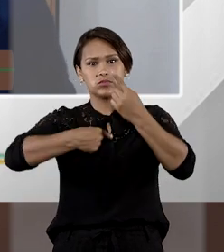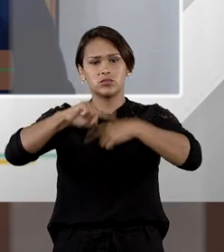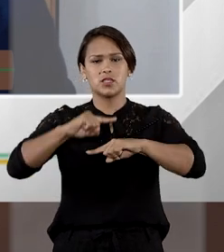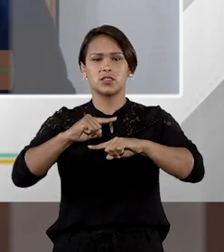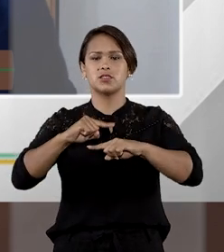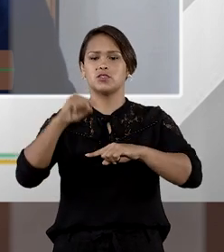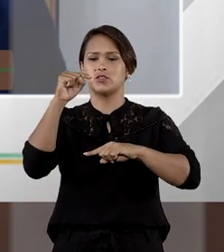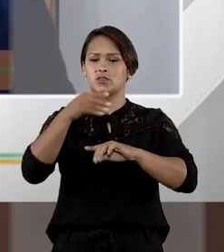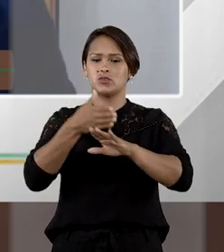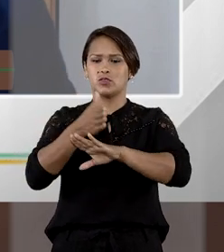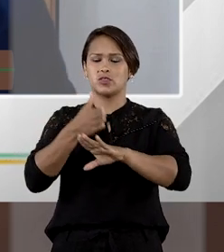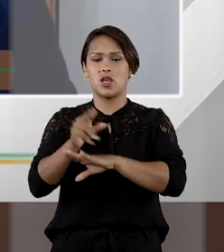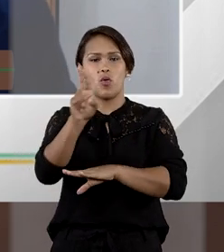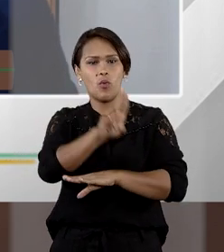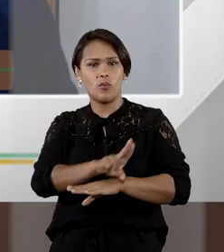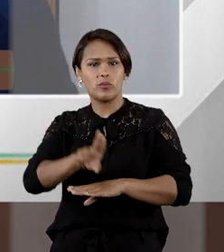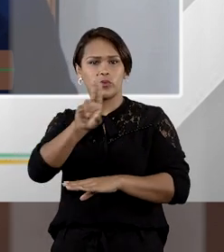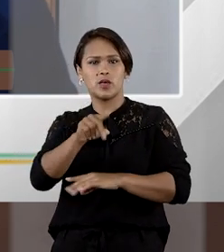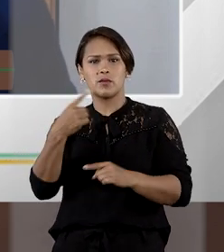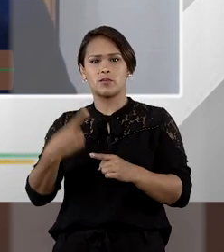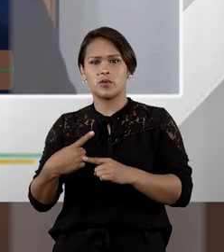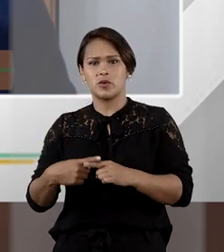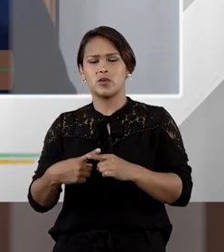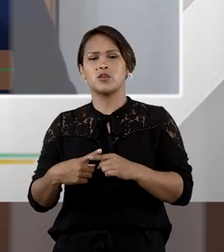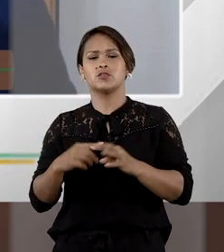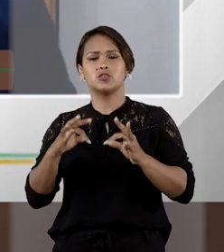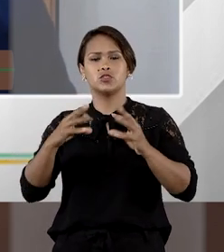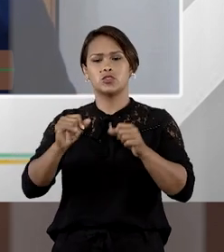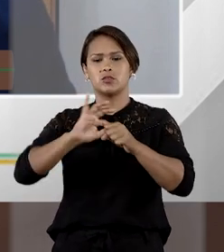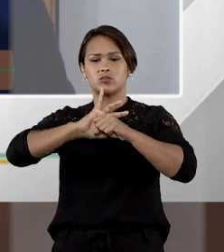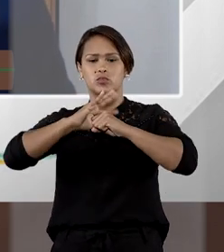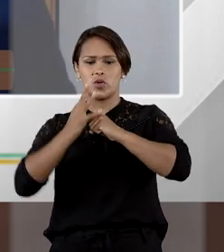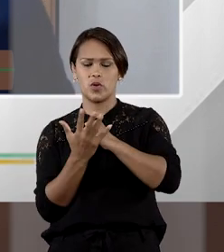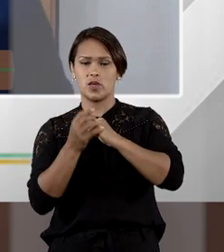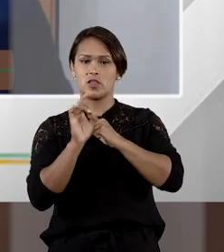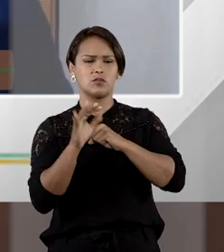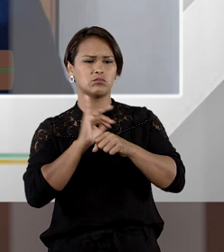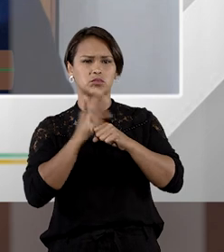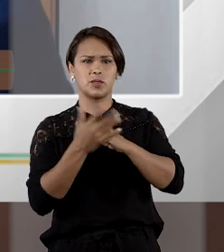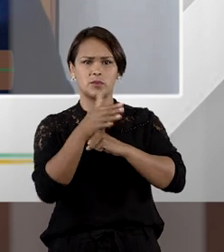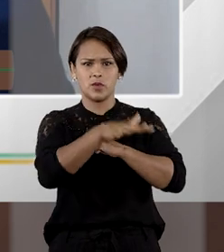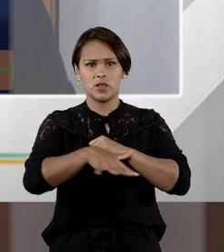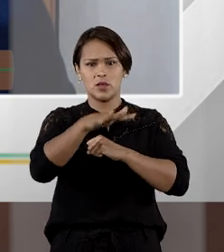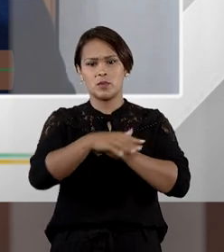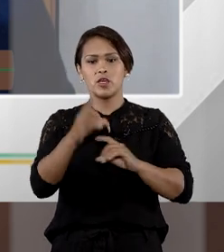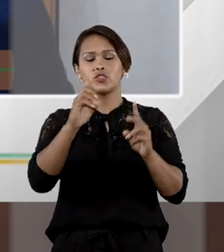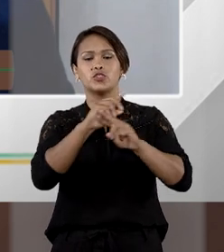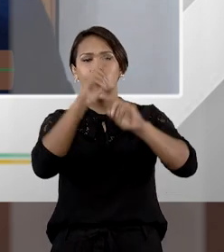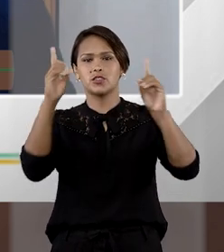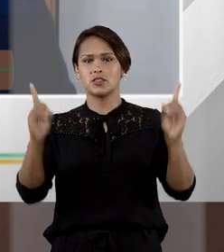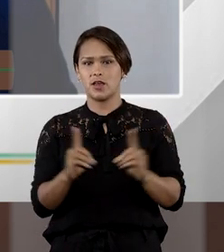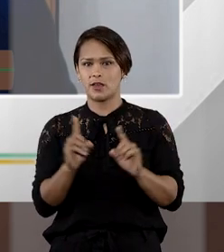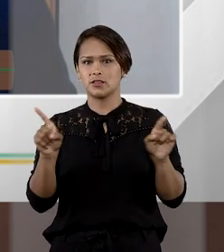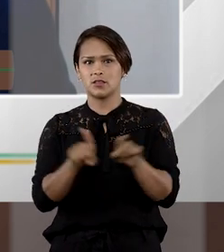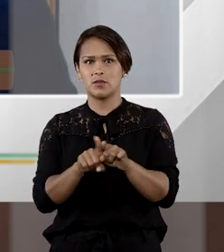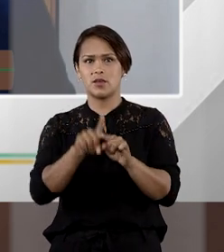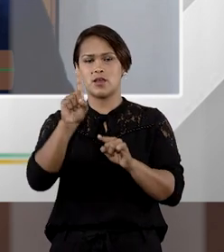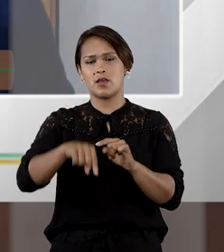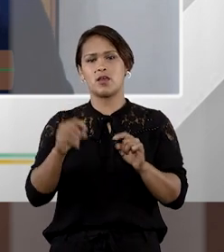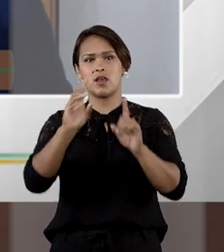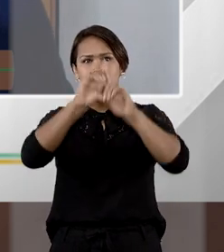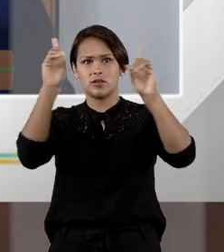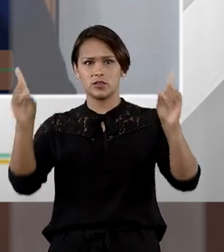muito grande na sua utilização por conta desses tempos, não só da pandemia, mas os tempos digitais, né, a